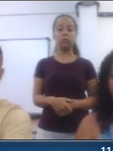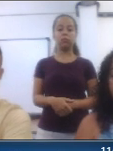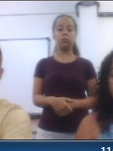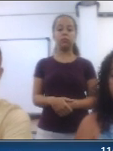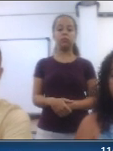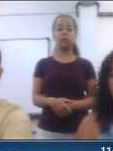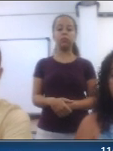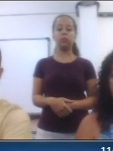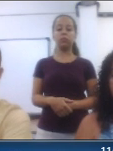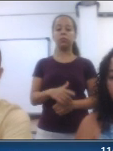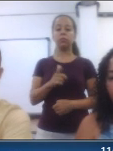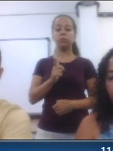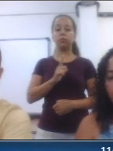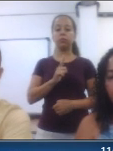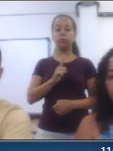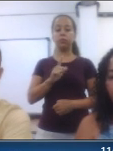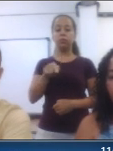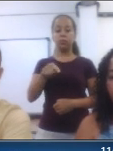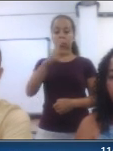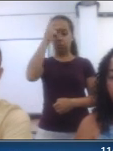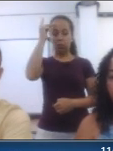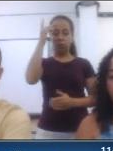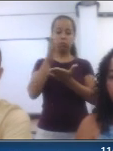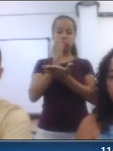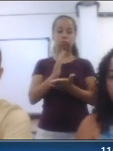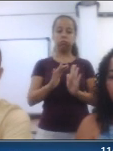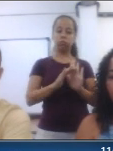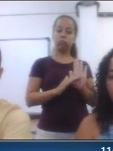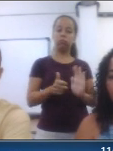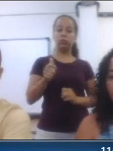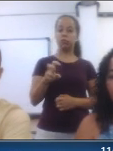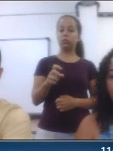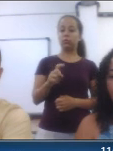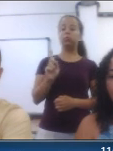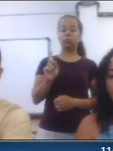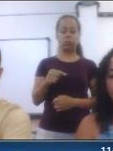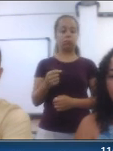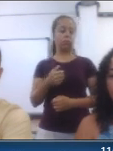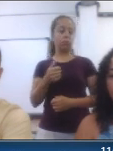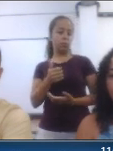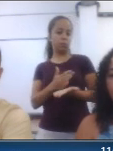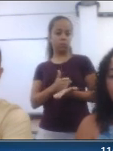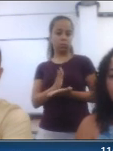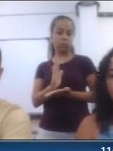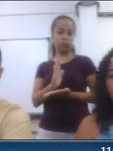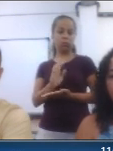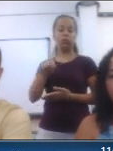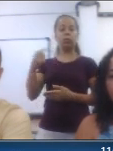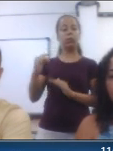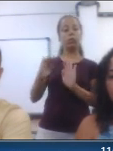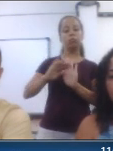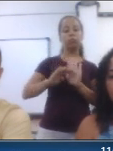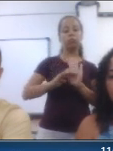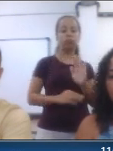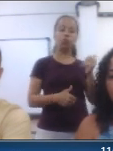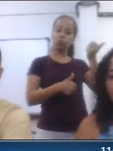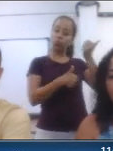né? São os 15 primeiros colocados e, na sequência, os suplentes.